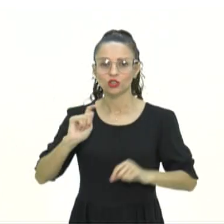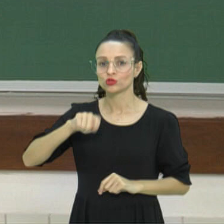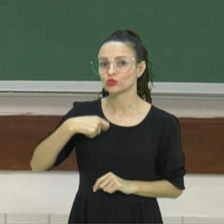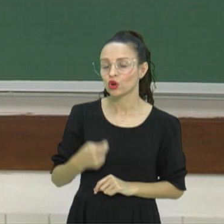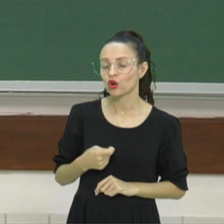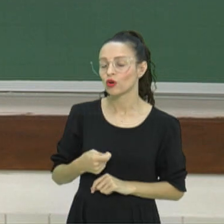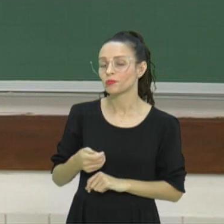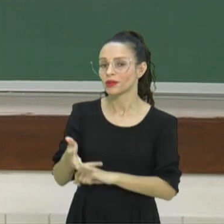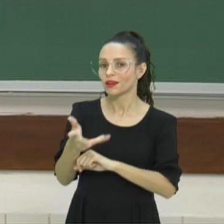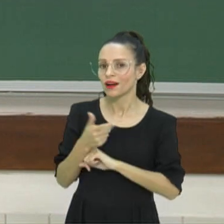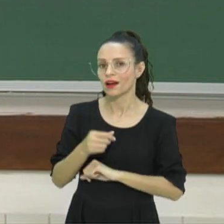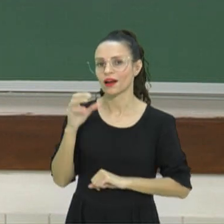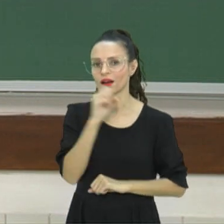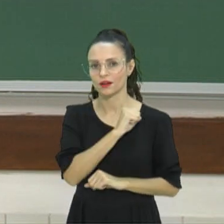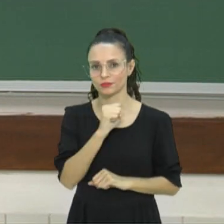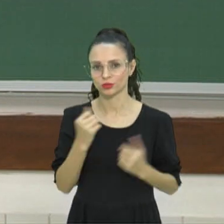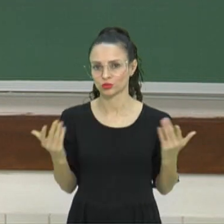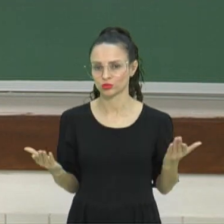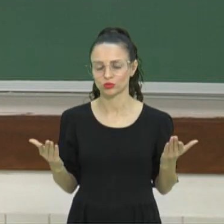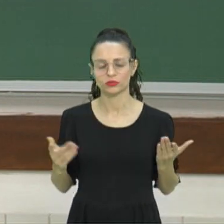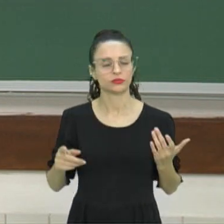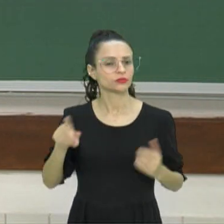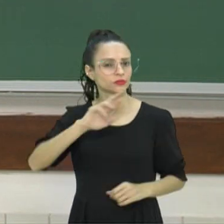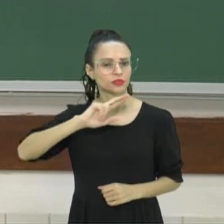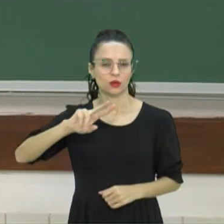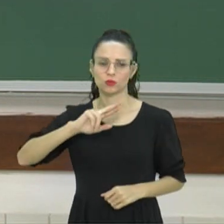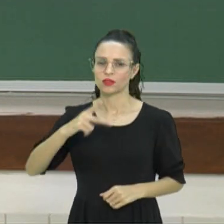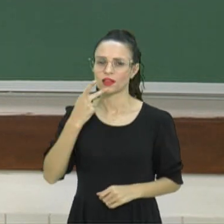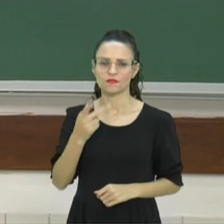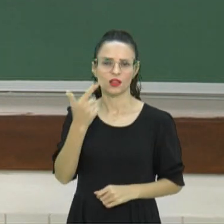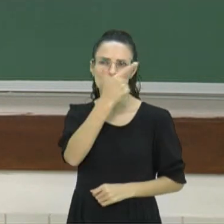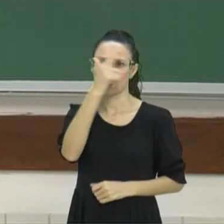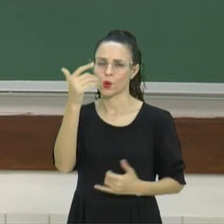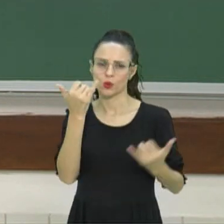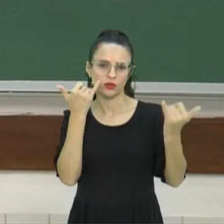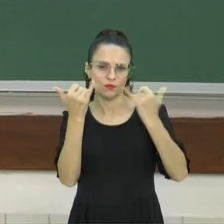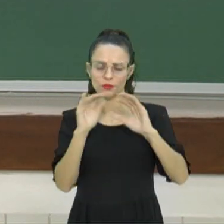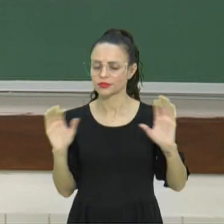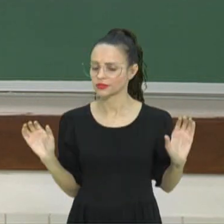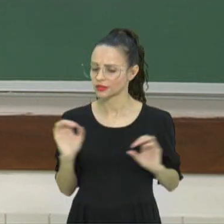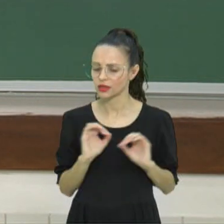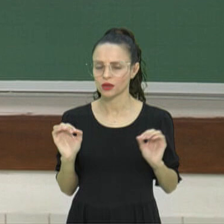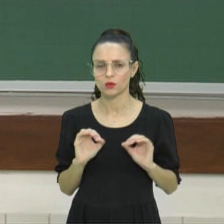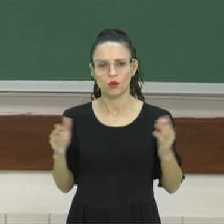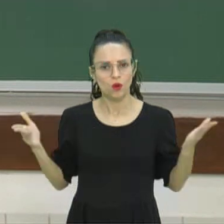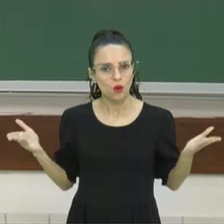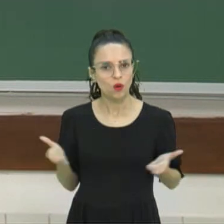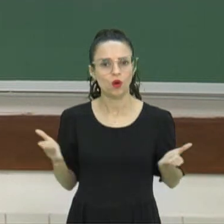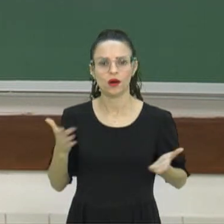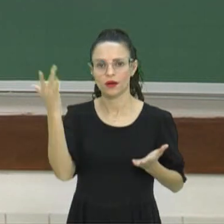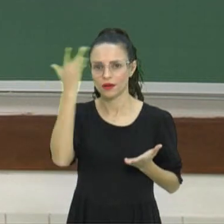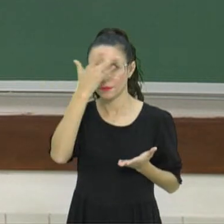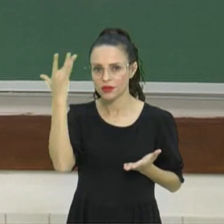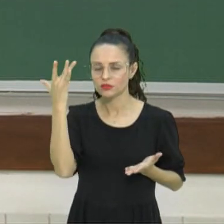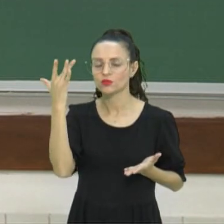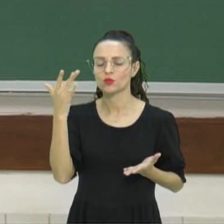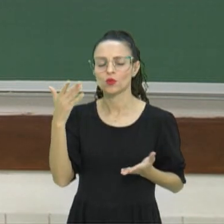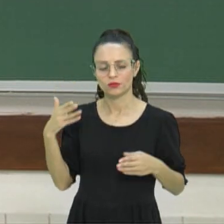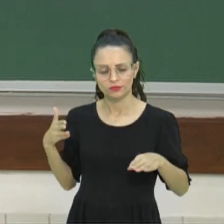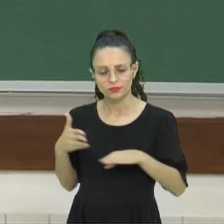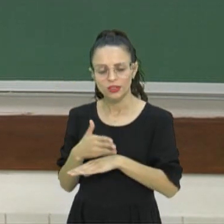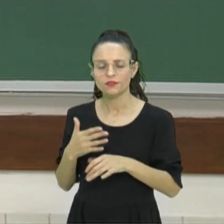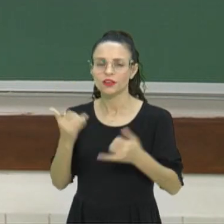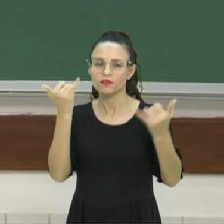à velocidade. Não está dizendo outras informações. Ele diz que hoje as pessoas têm acesso a